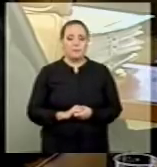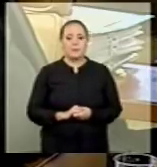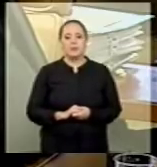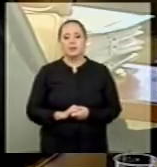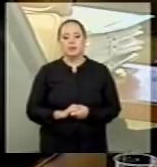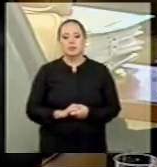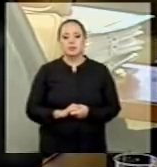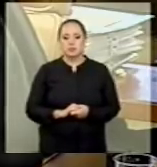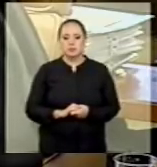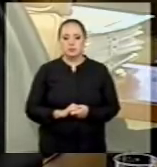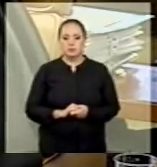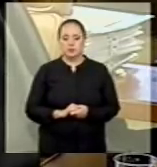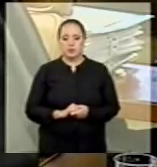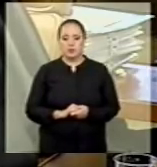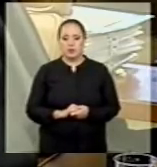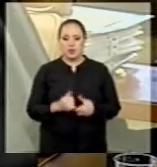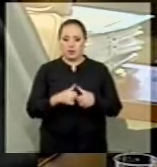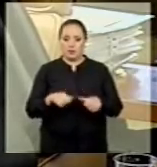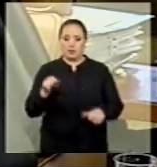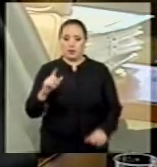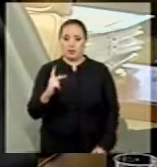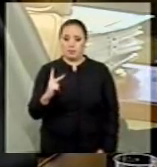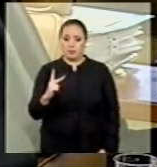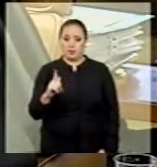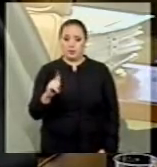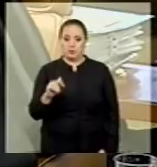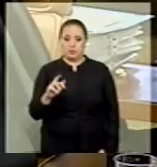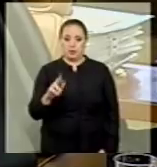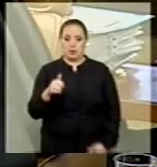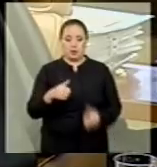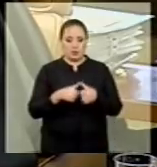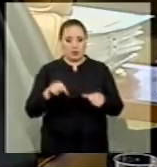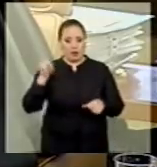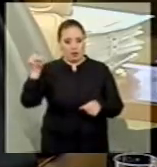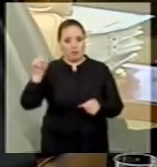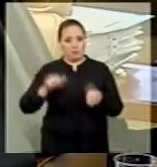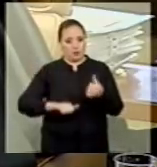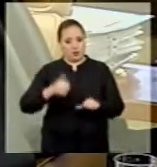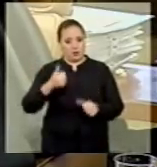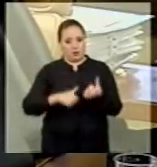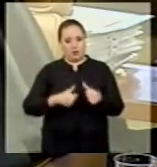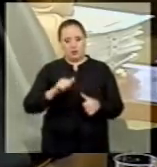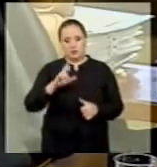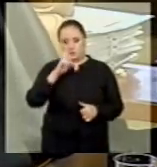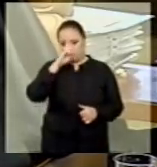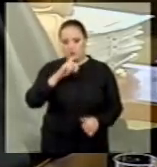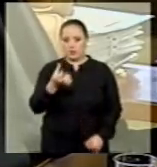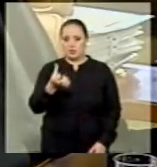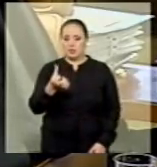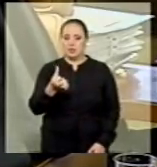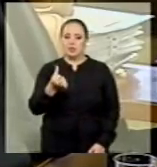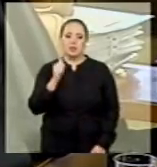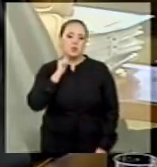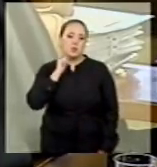e encontra-se na Procuradoria-Geral da República para análise desde 6 de abril de